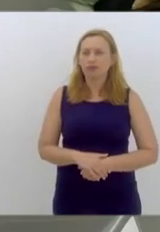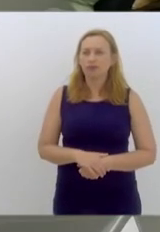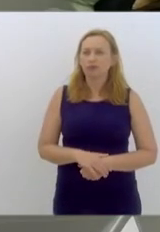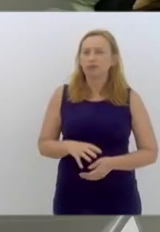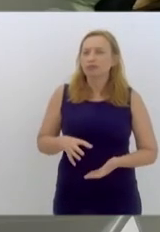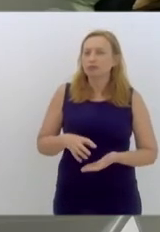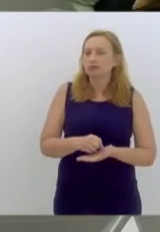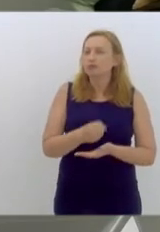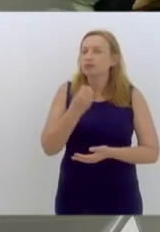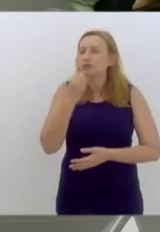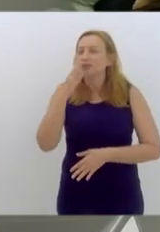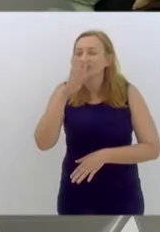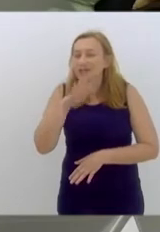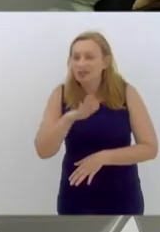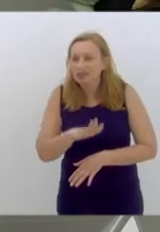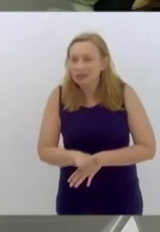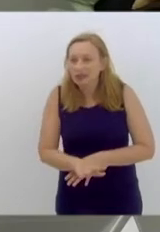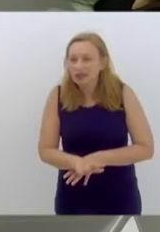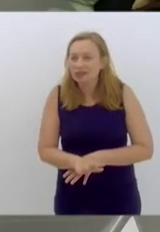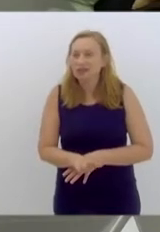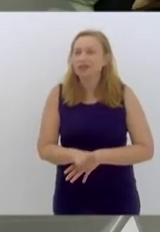registro...